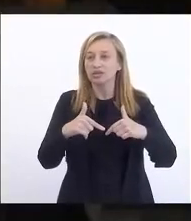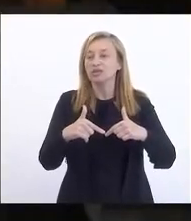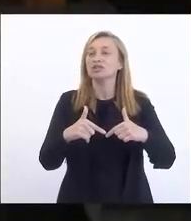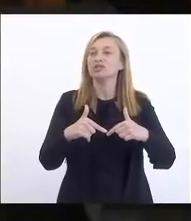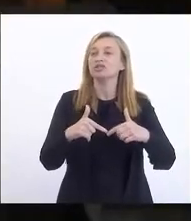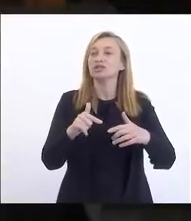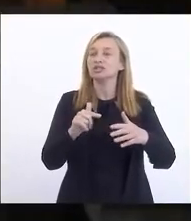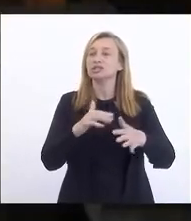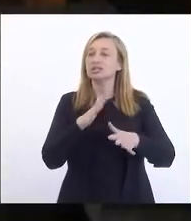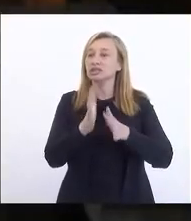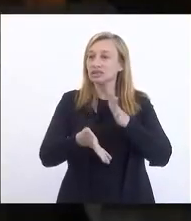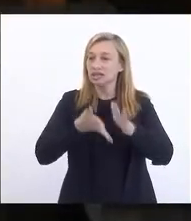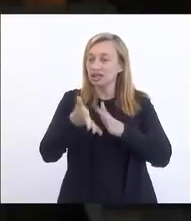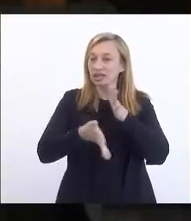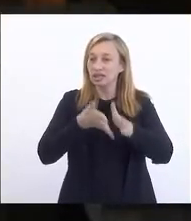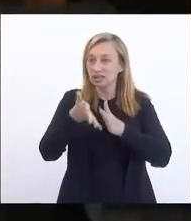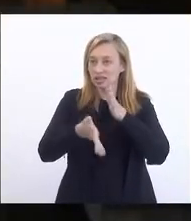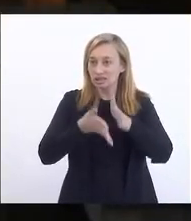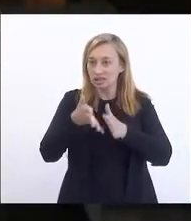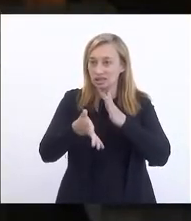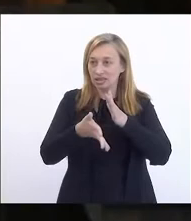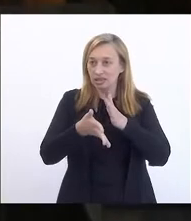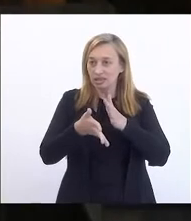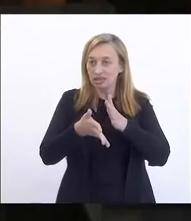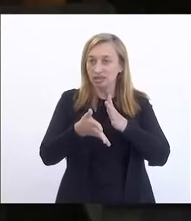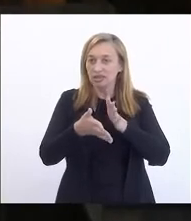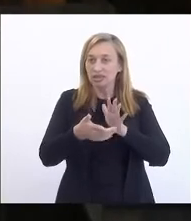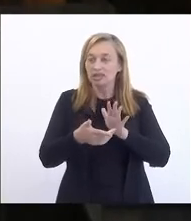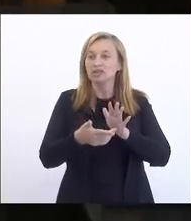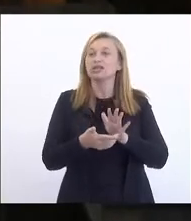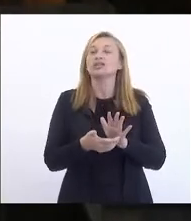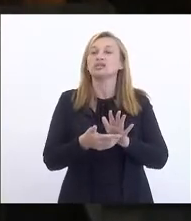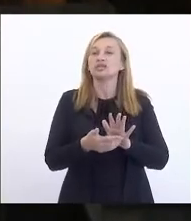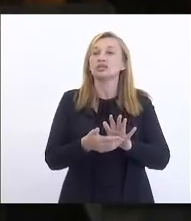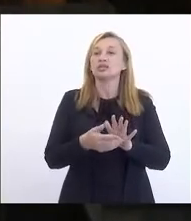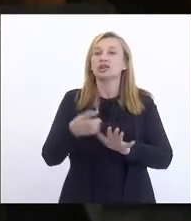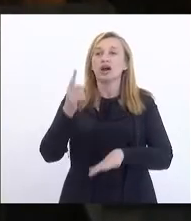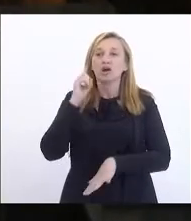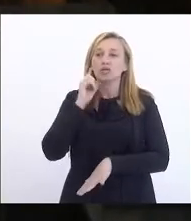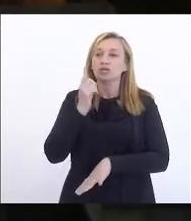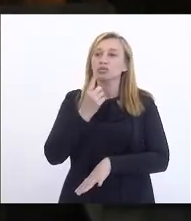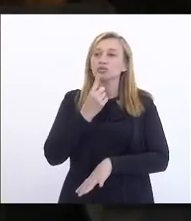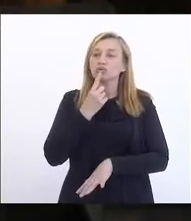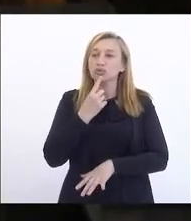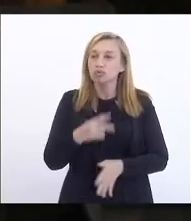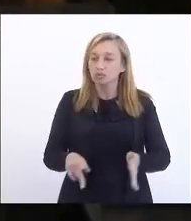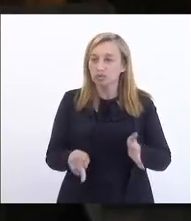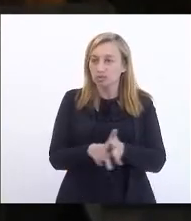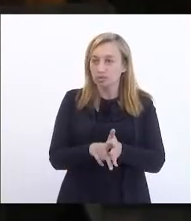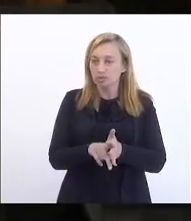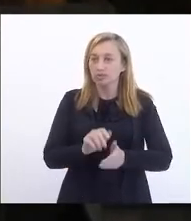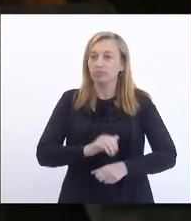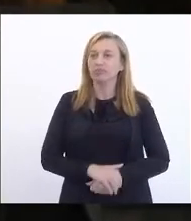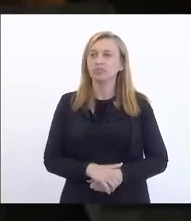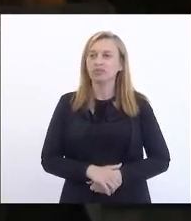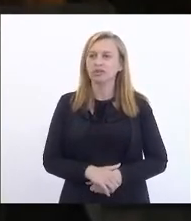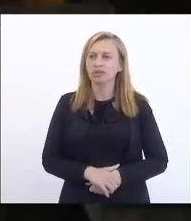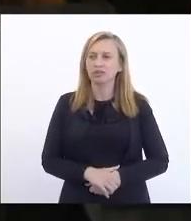leva a nossa voz aos deficientes auditivos. Senhor presidente,